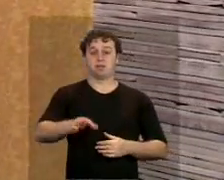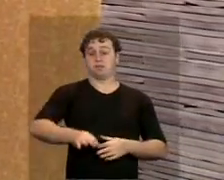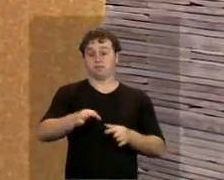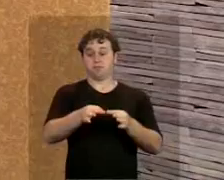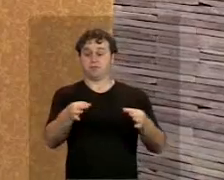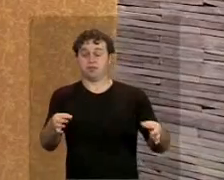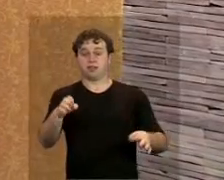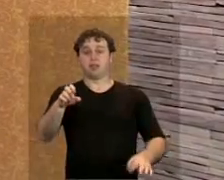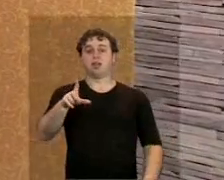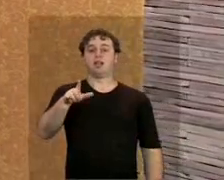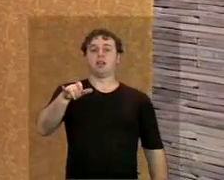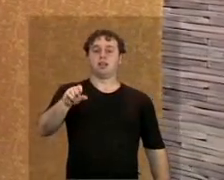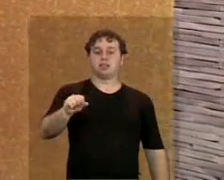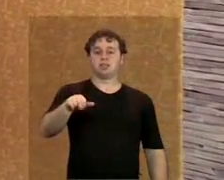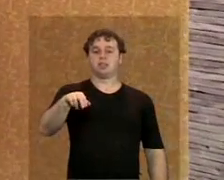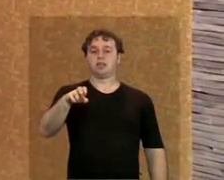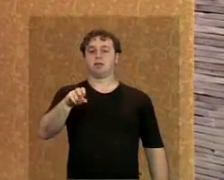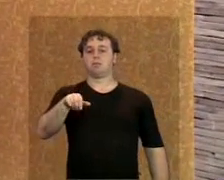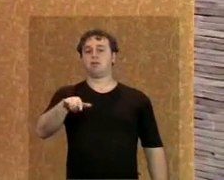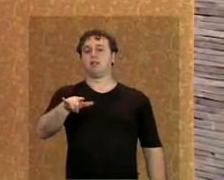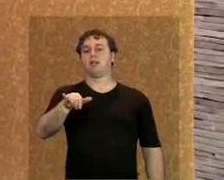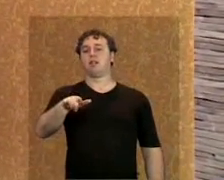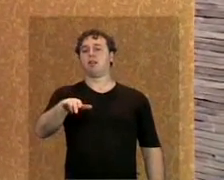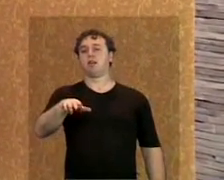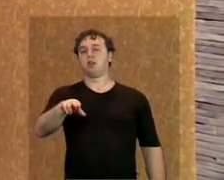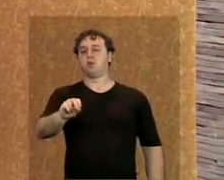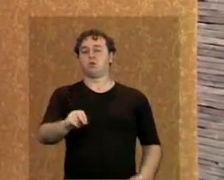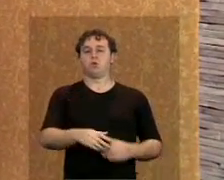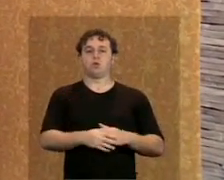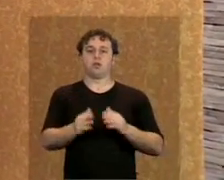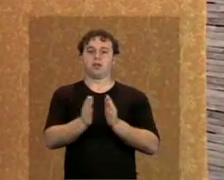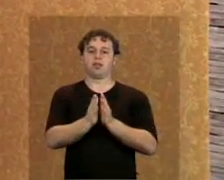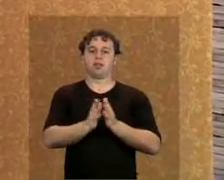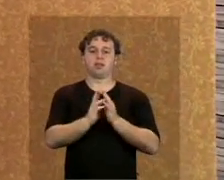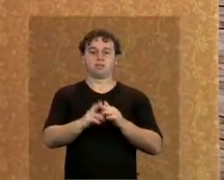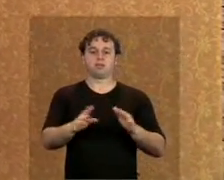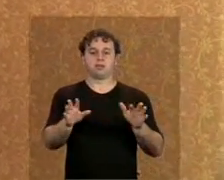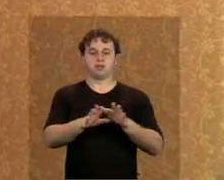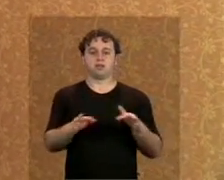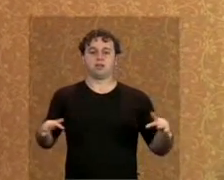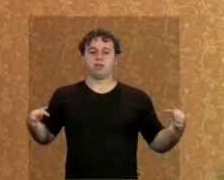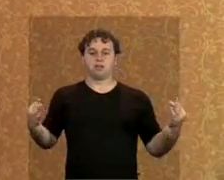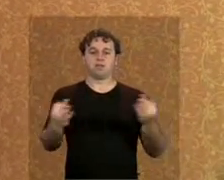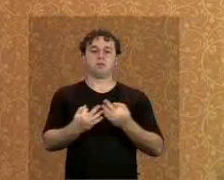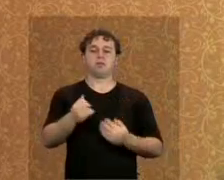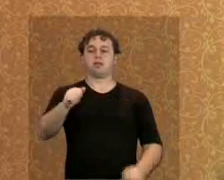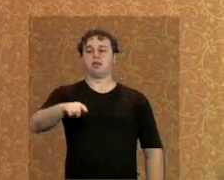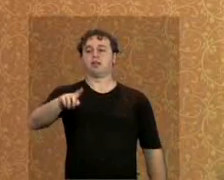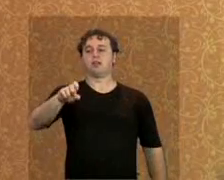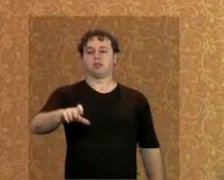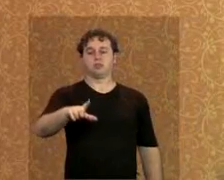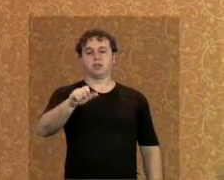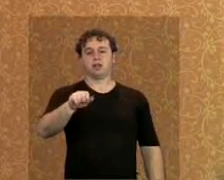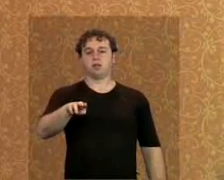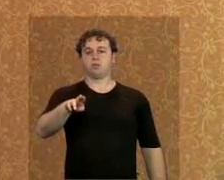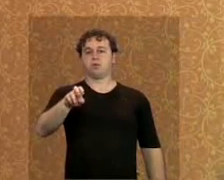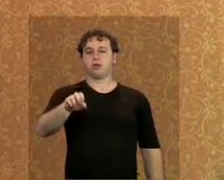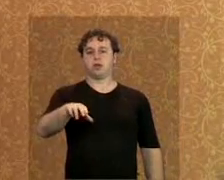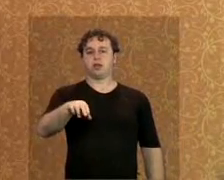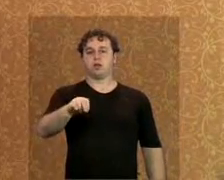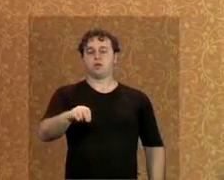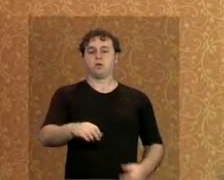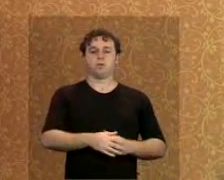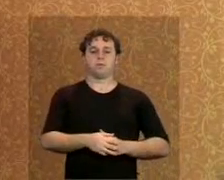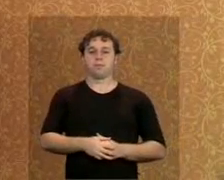é do Elias Sevilliano, de Oswaldo Cruz, São Paulo, que reza pela família de Ângela Bueno Carvalho. Muito bem,